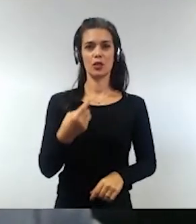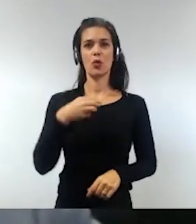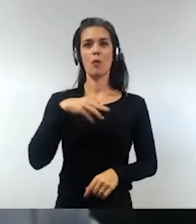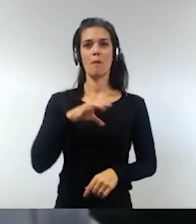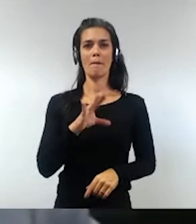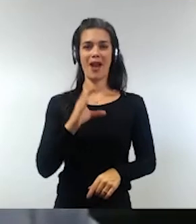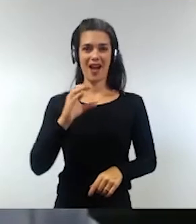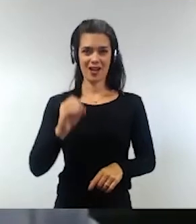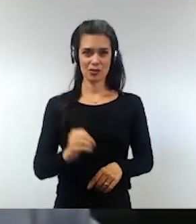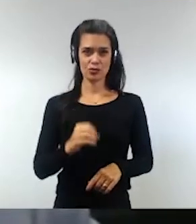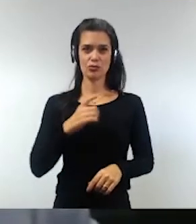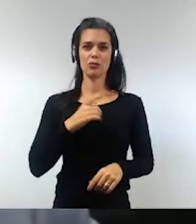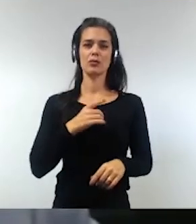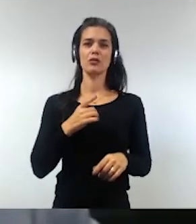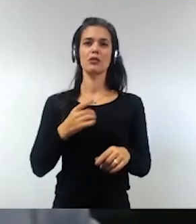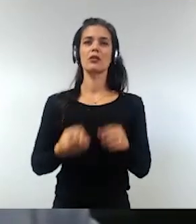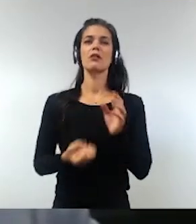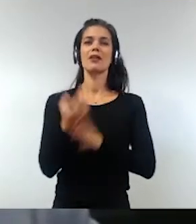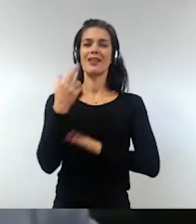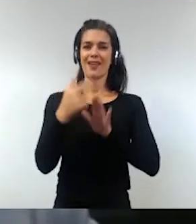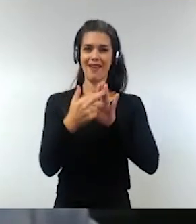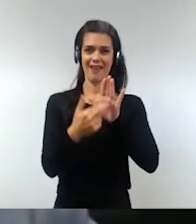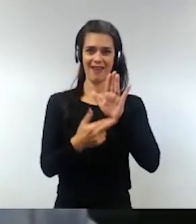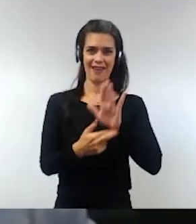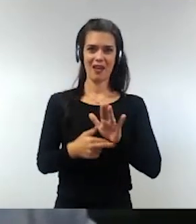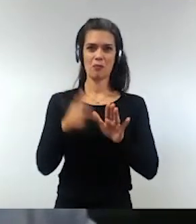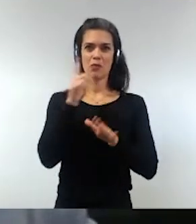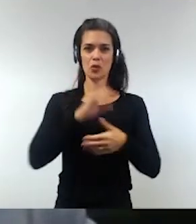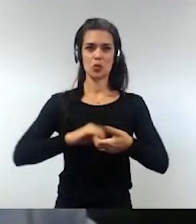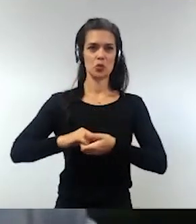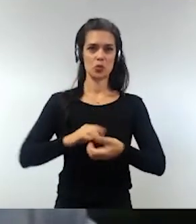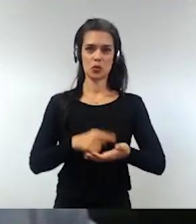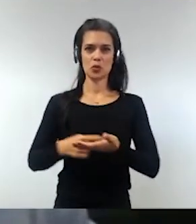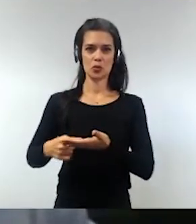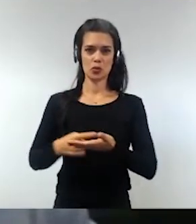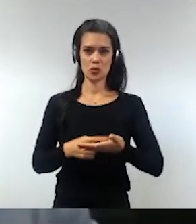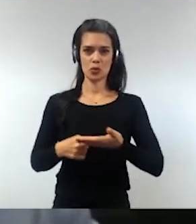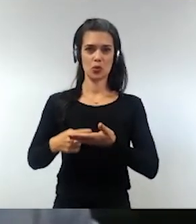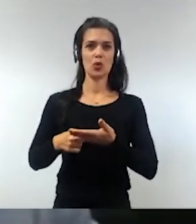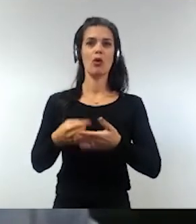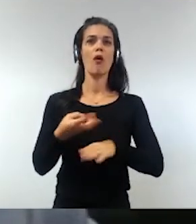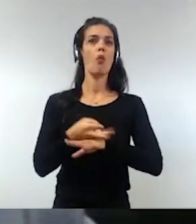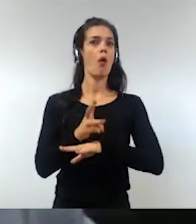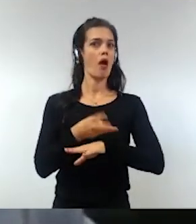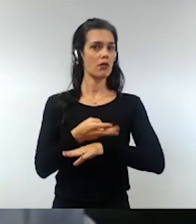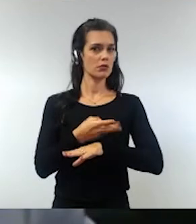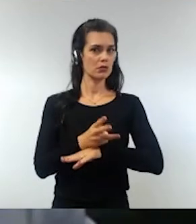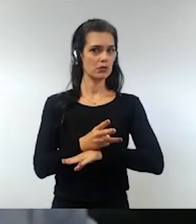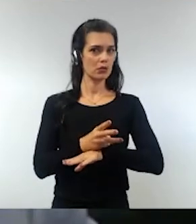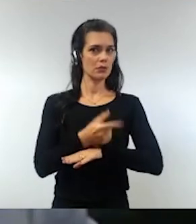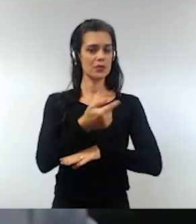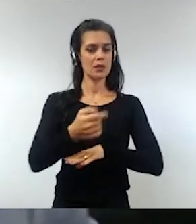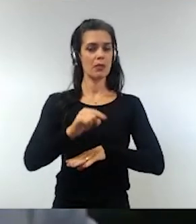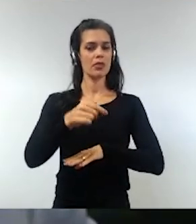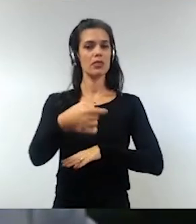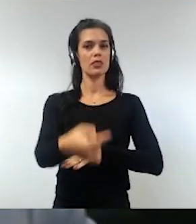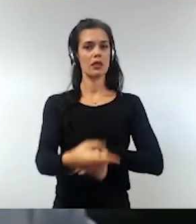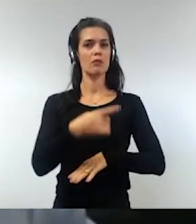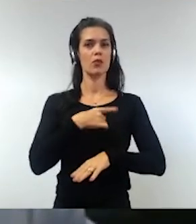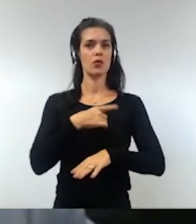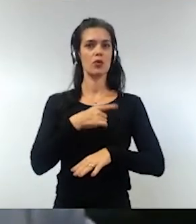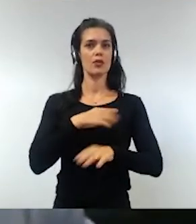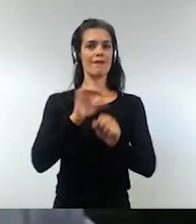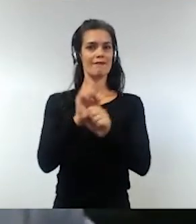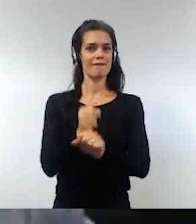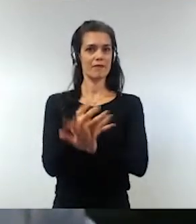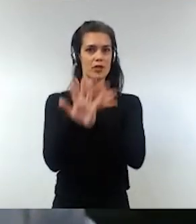foi publicada uma instrução normativa regulamentando a conciliação por WhatsApp. Depois, mais uma semana seguinte, por